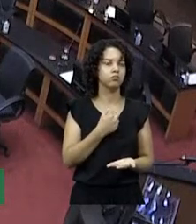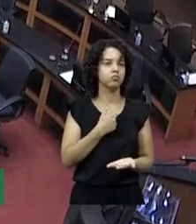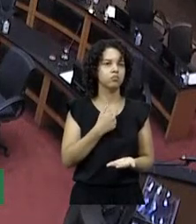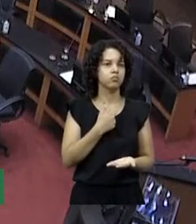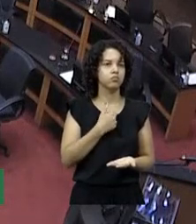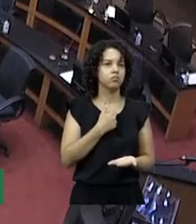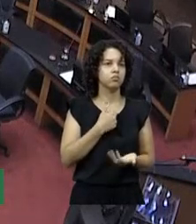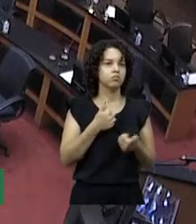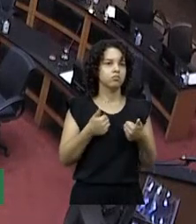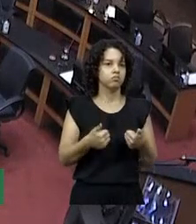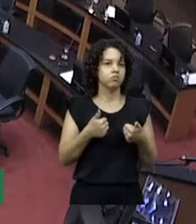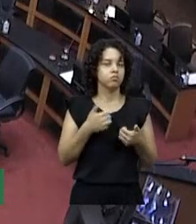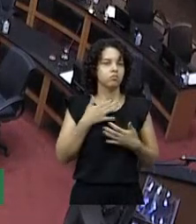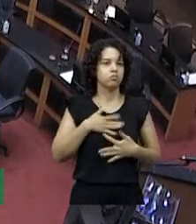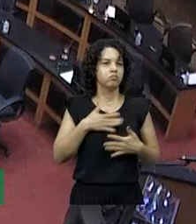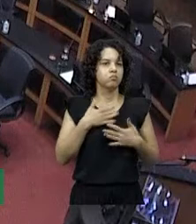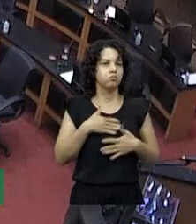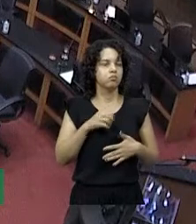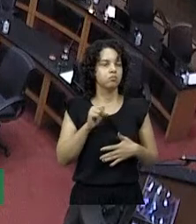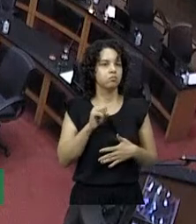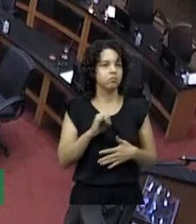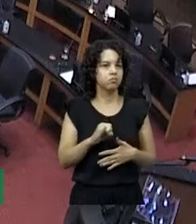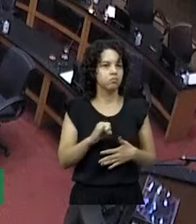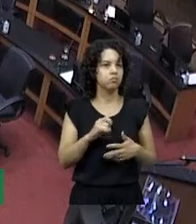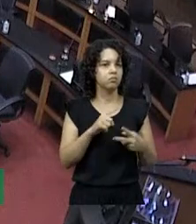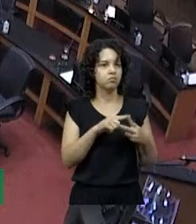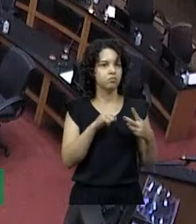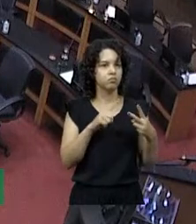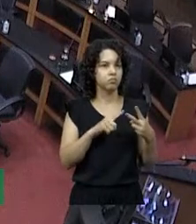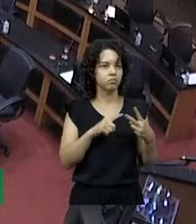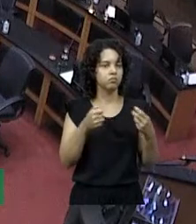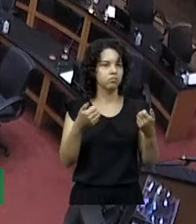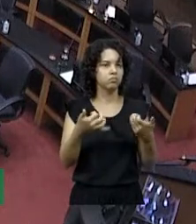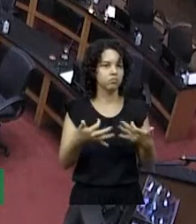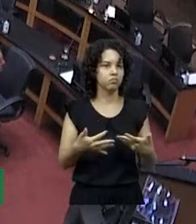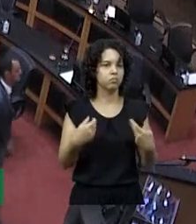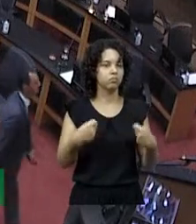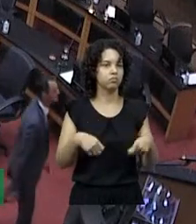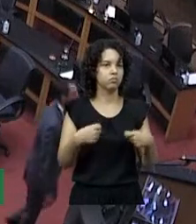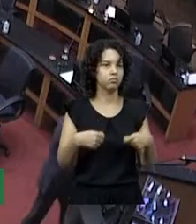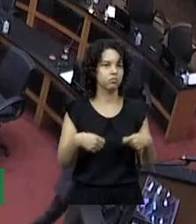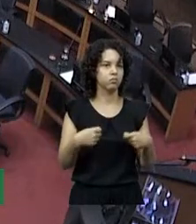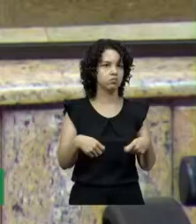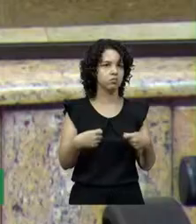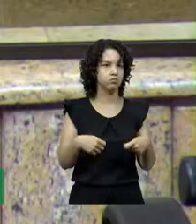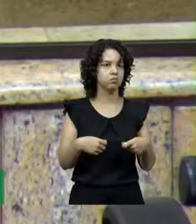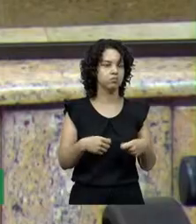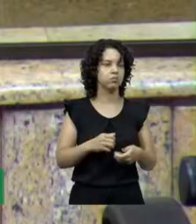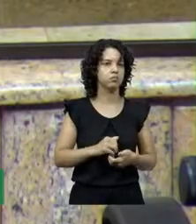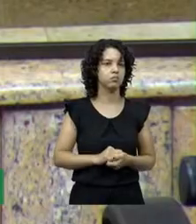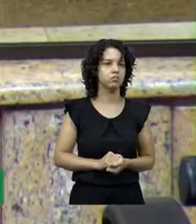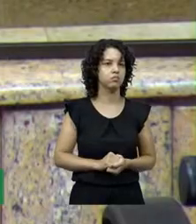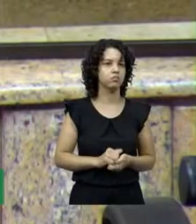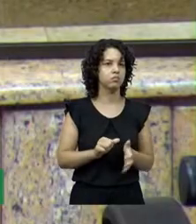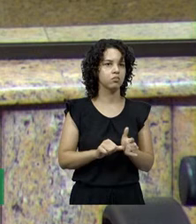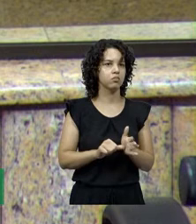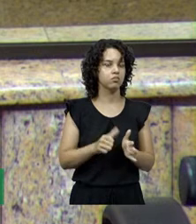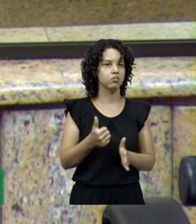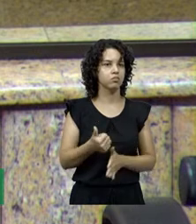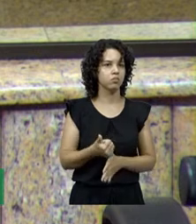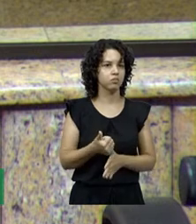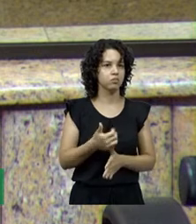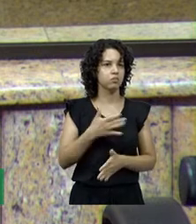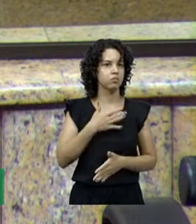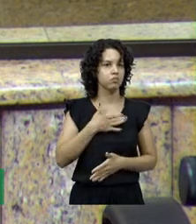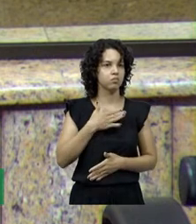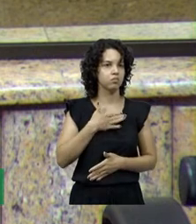em paz comigo mesmo se não fizesse duas citações aqui. Não está no plenário, deputado. A primeira do meu, vamos dizer assim, o meu